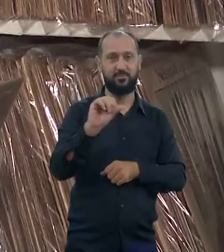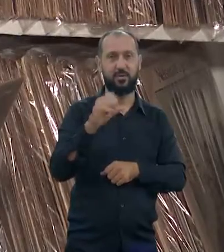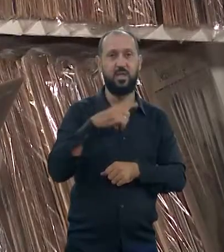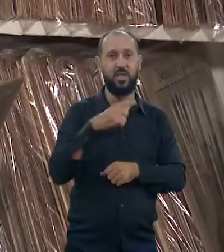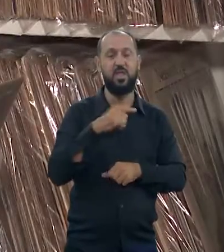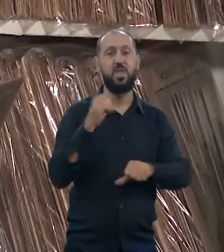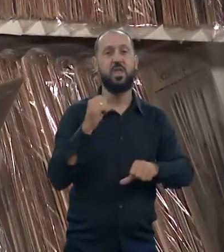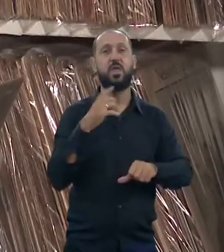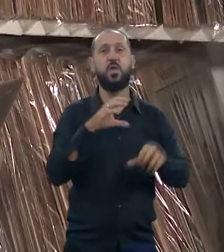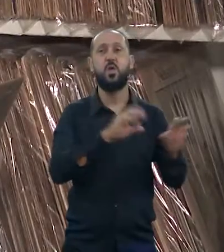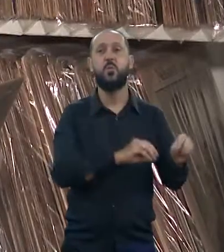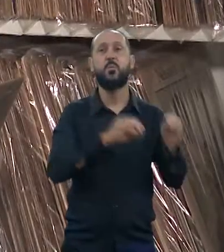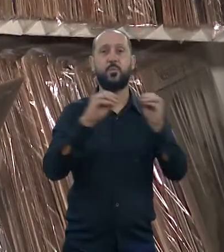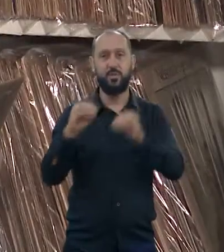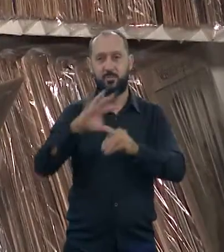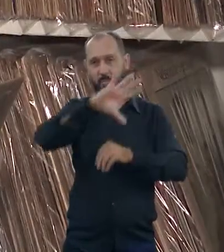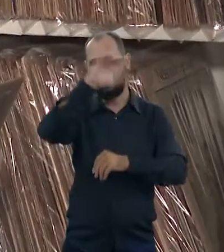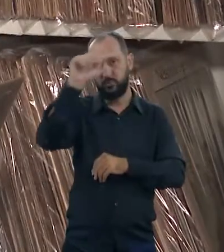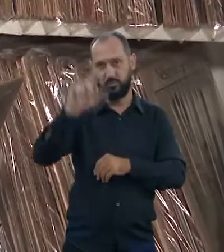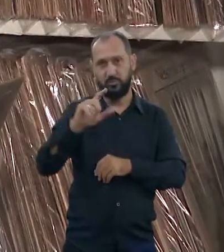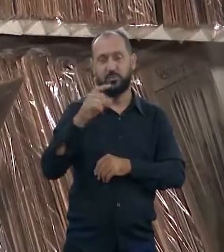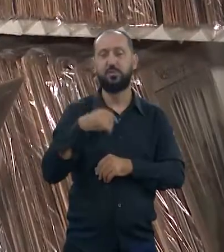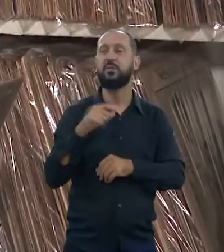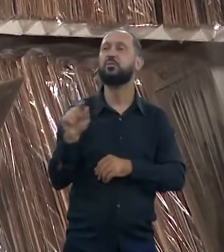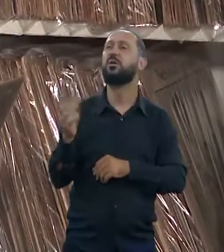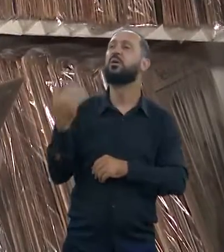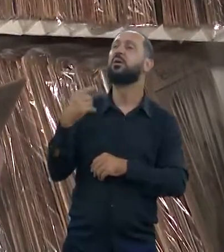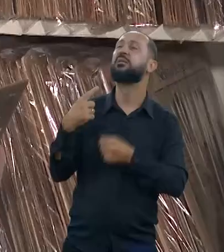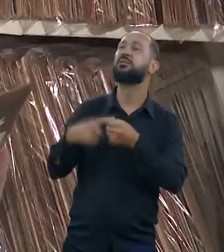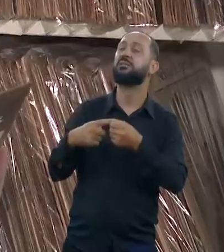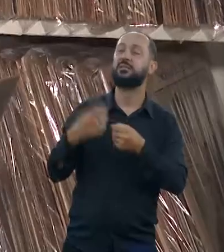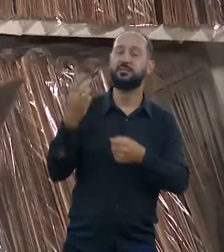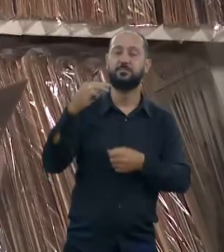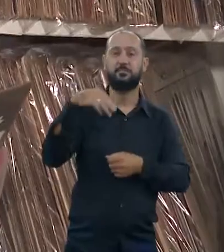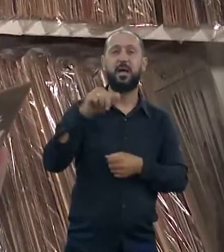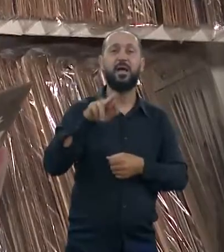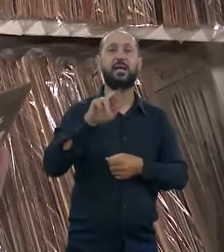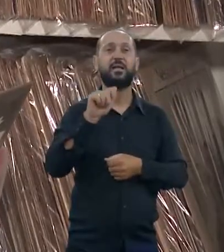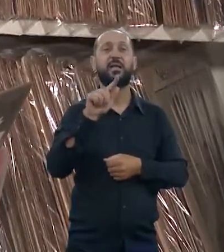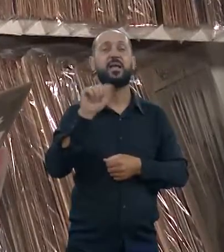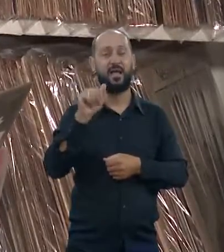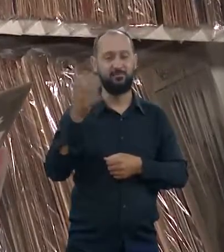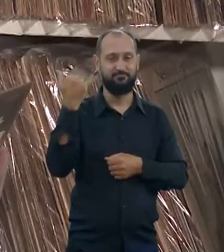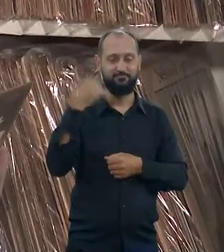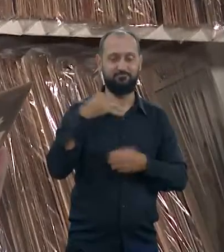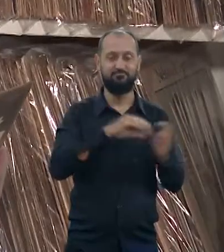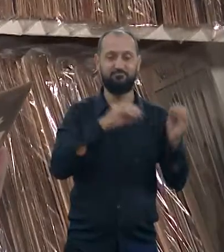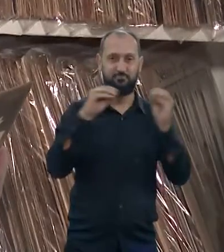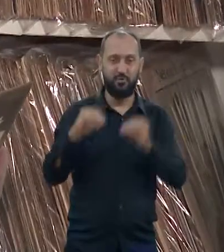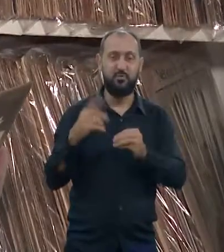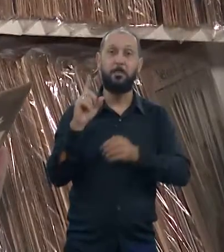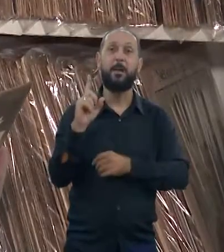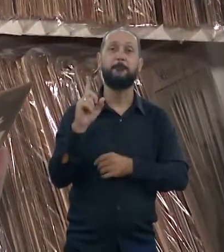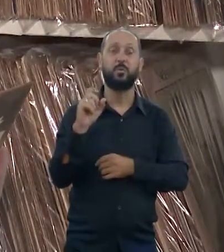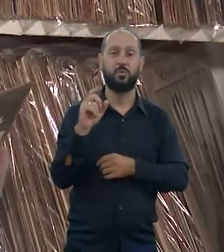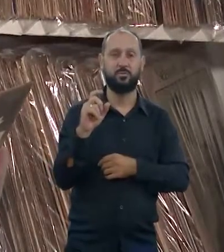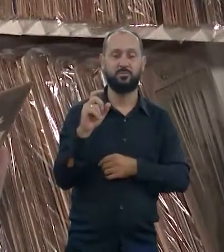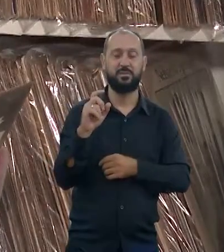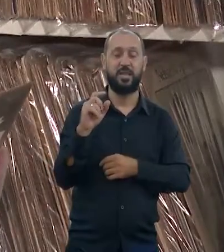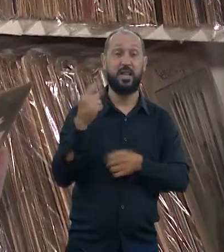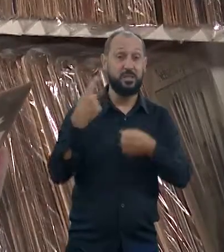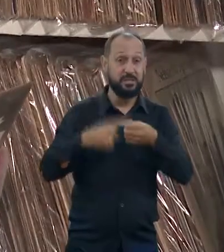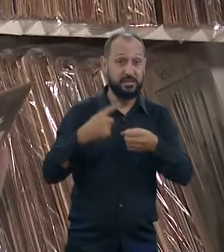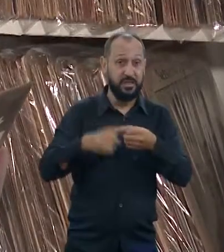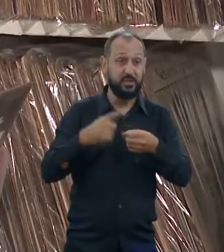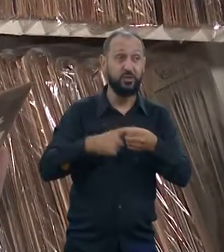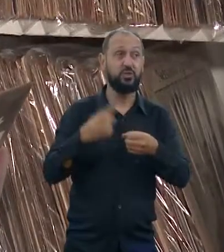89, eu mudei para o Mato Grosso do Sul. Era de? Maringá, especificamente para